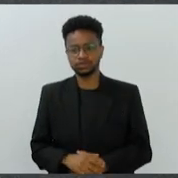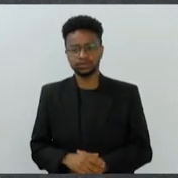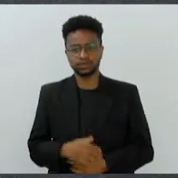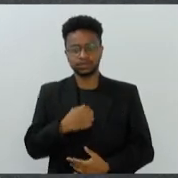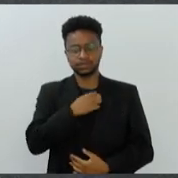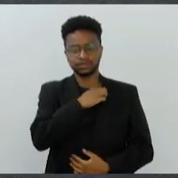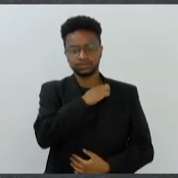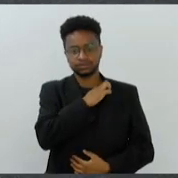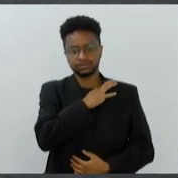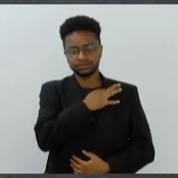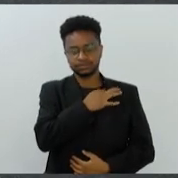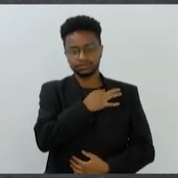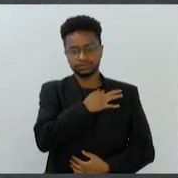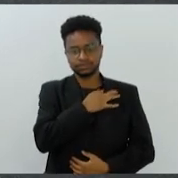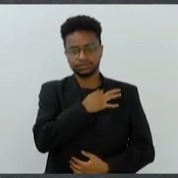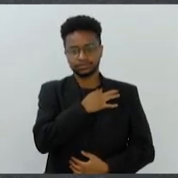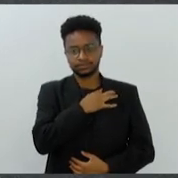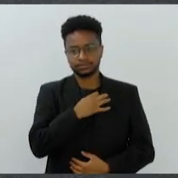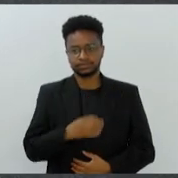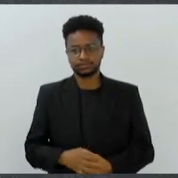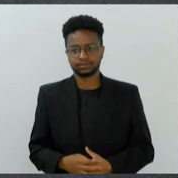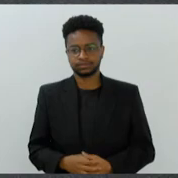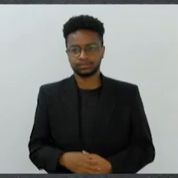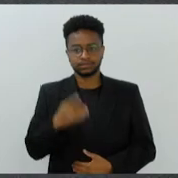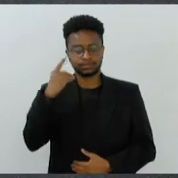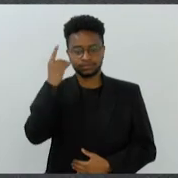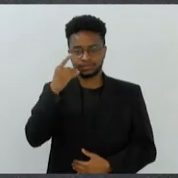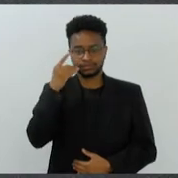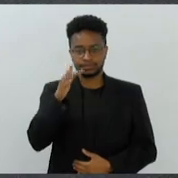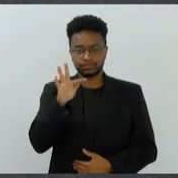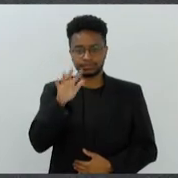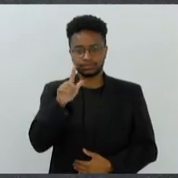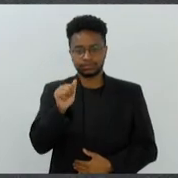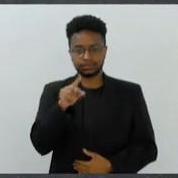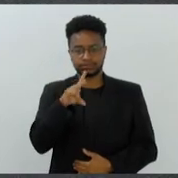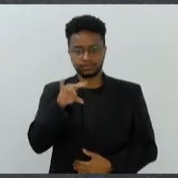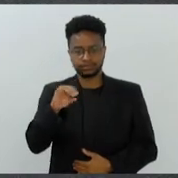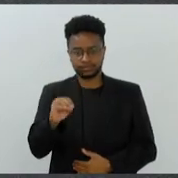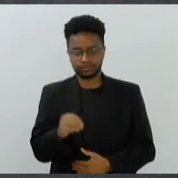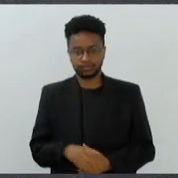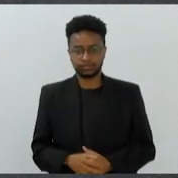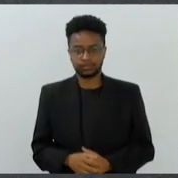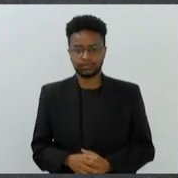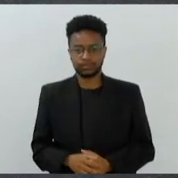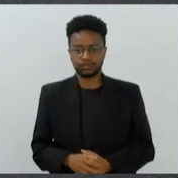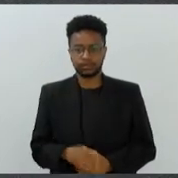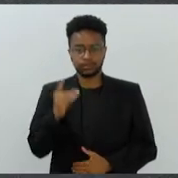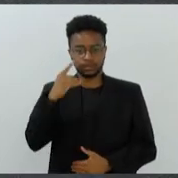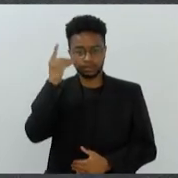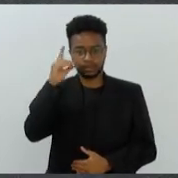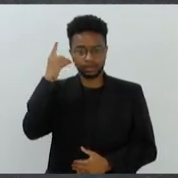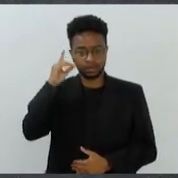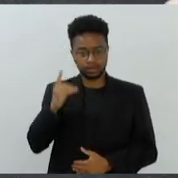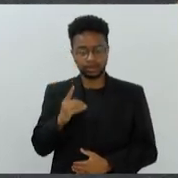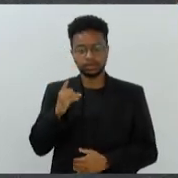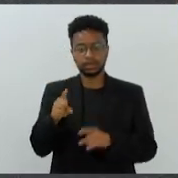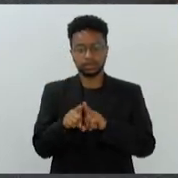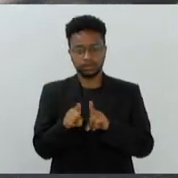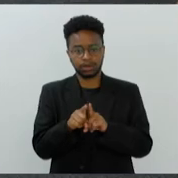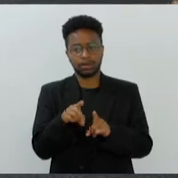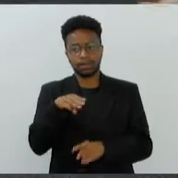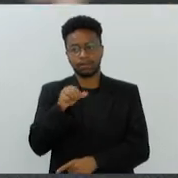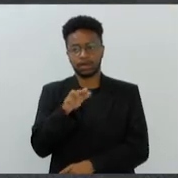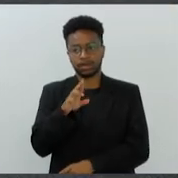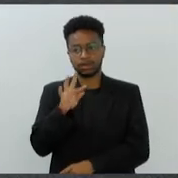aqui também ao deputado Flávio Serafini, que acompanha esse tema, a deputada Dani também, a deputada Marta